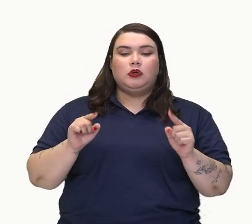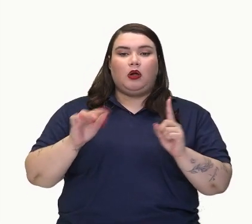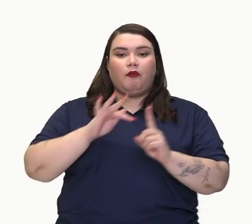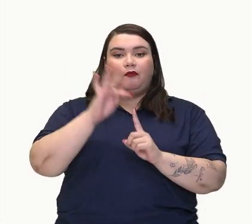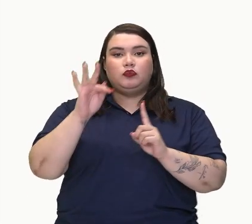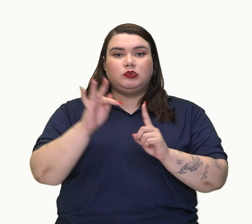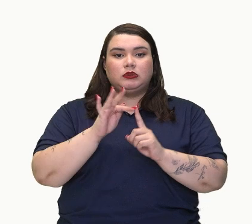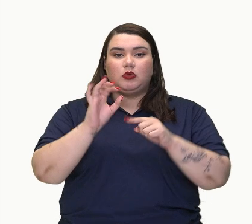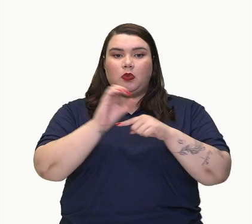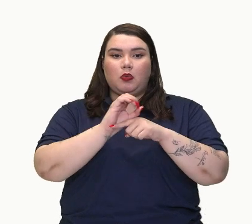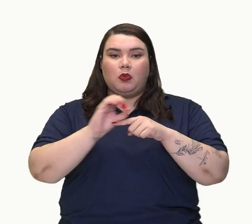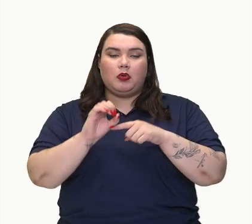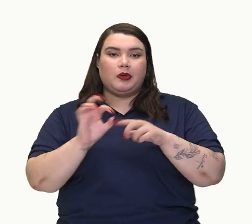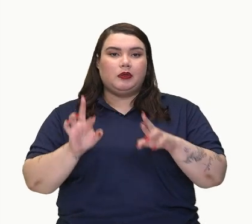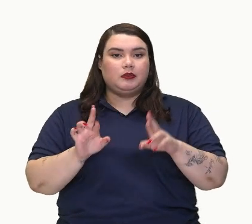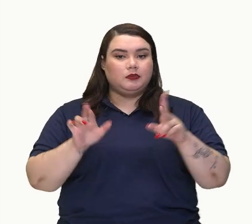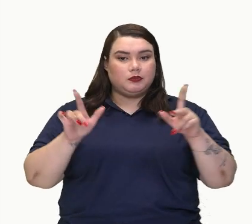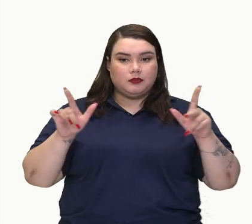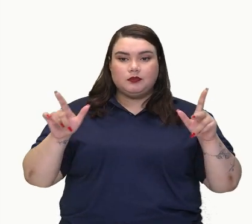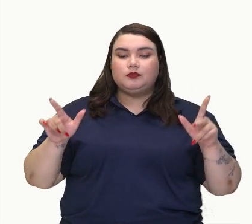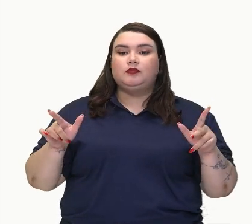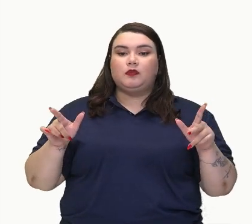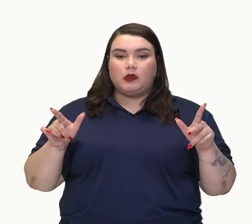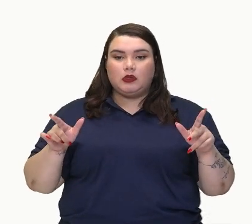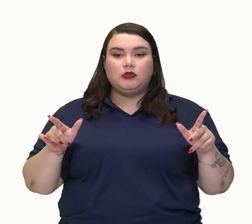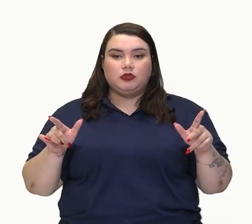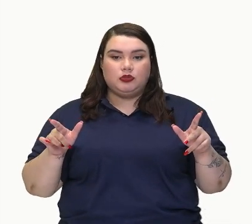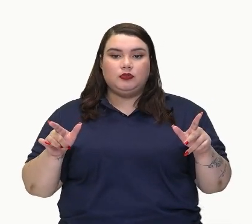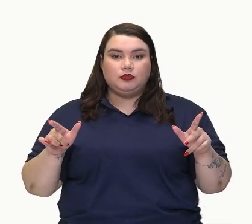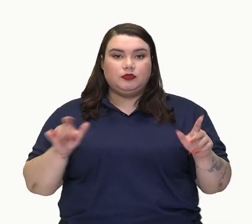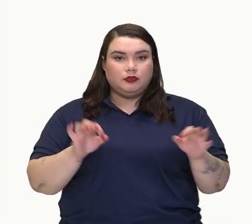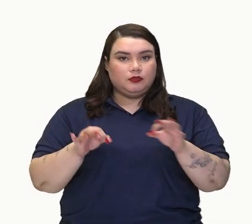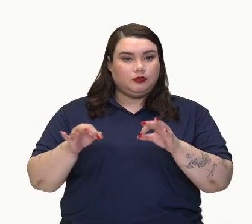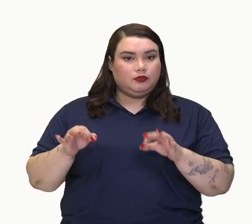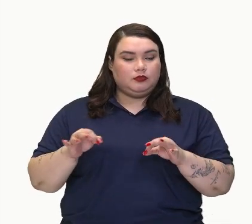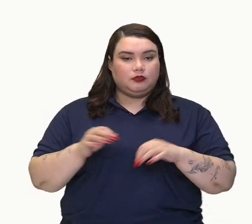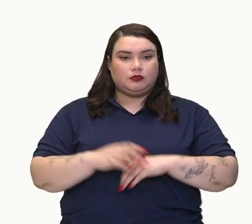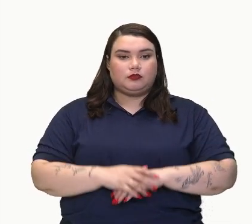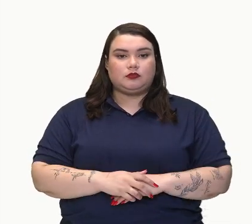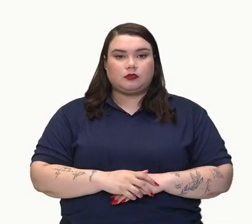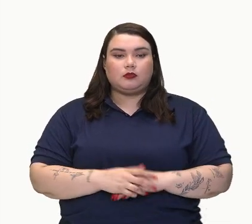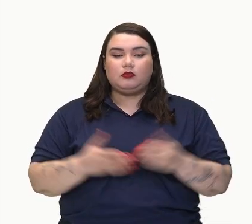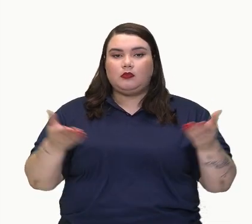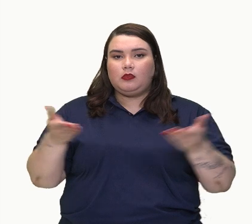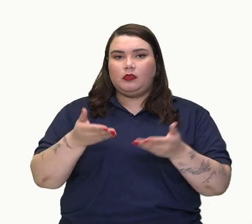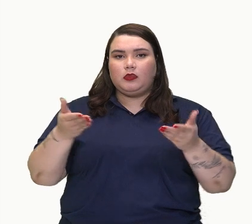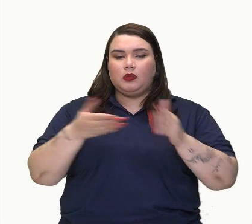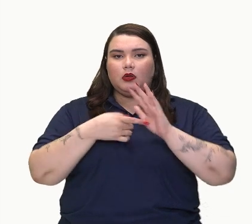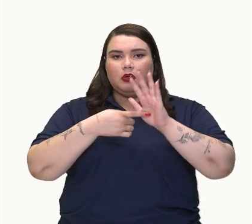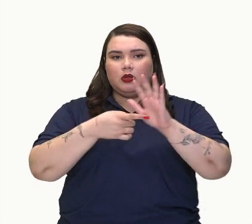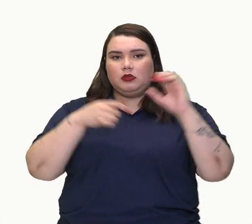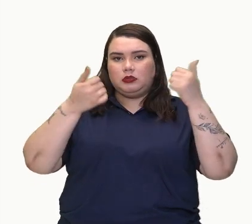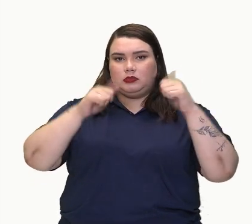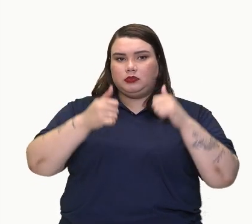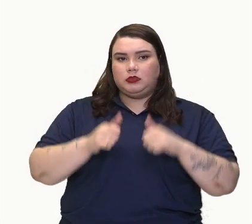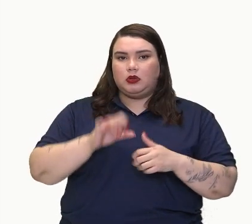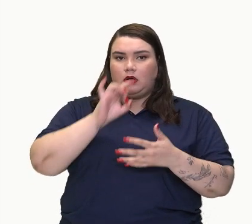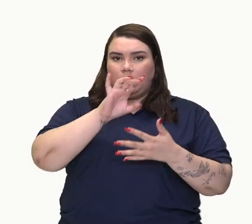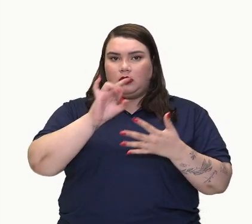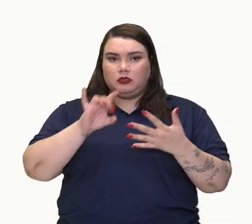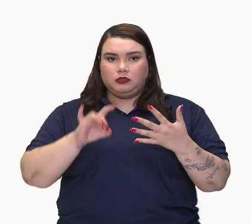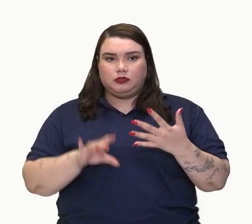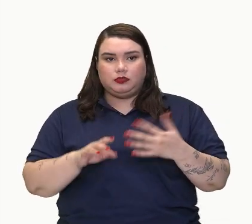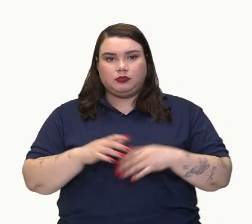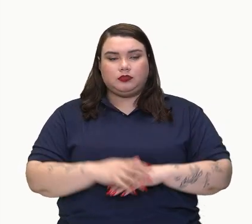funções orgânicas completamente diferentes, tá? Então, vamos analisar aí cada uma delas.